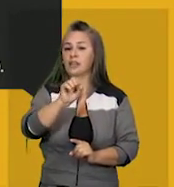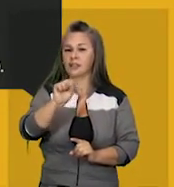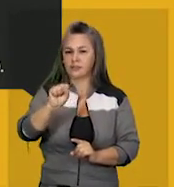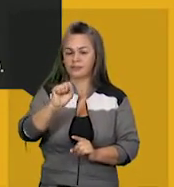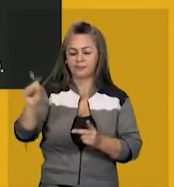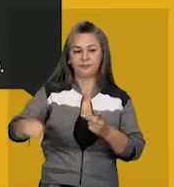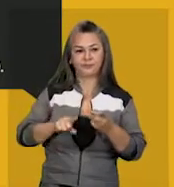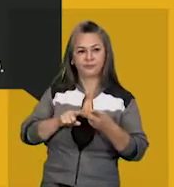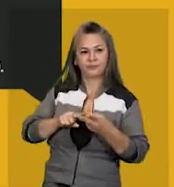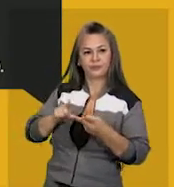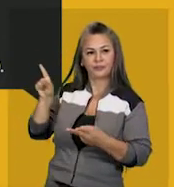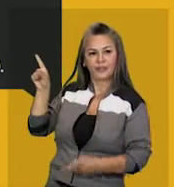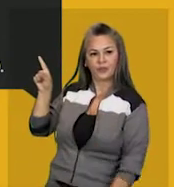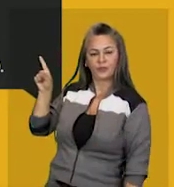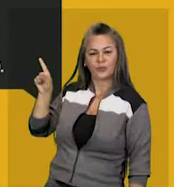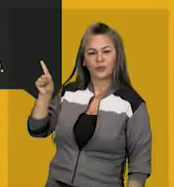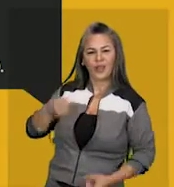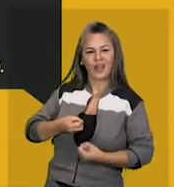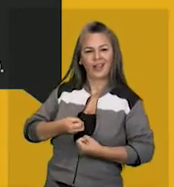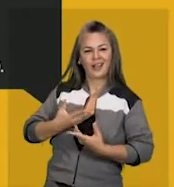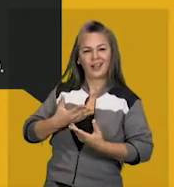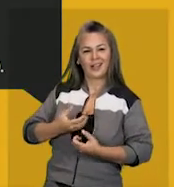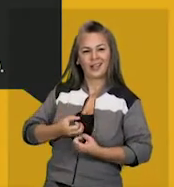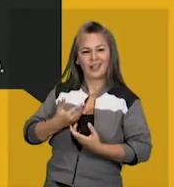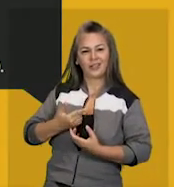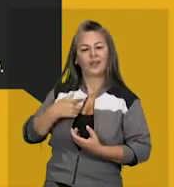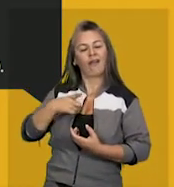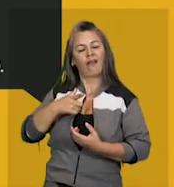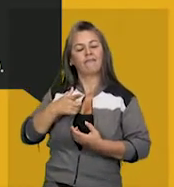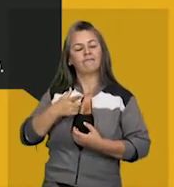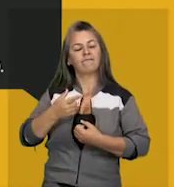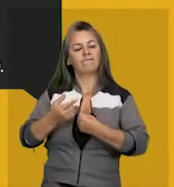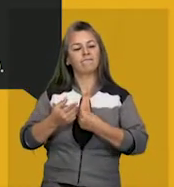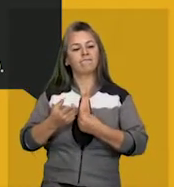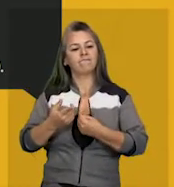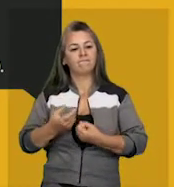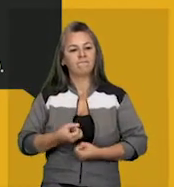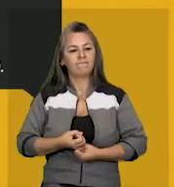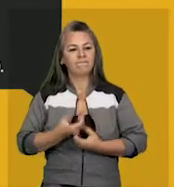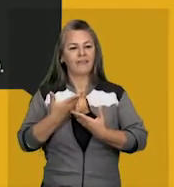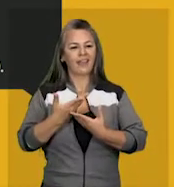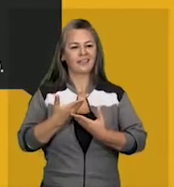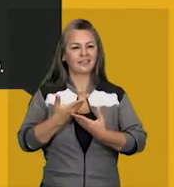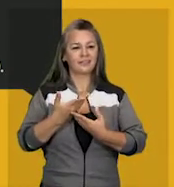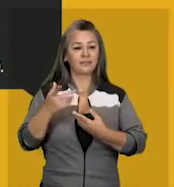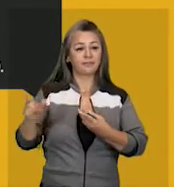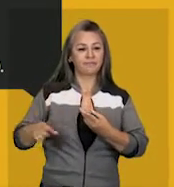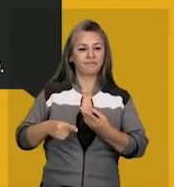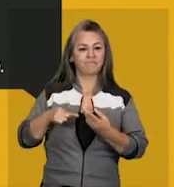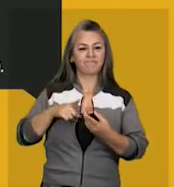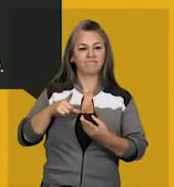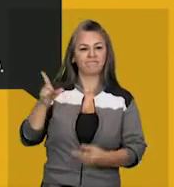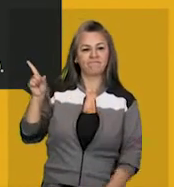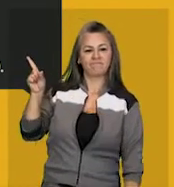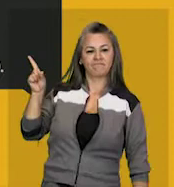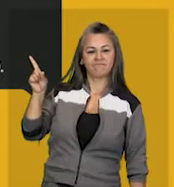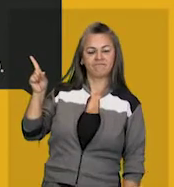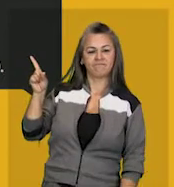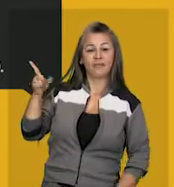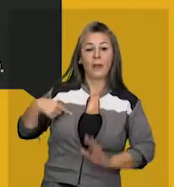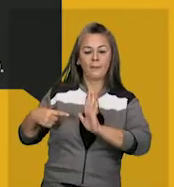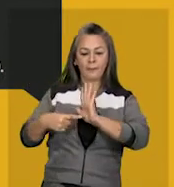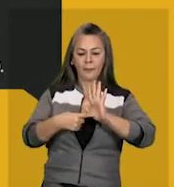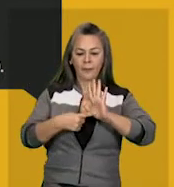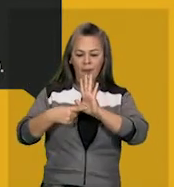né? Ali tem um eu lírico, aquele que vai expressar o sentimento e a emoção dele. Expressa o mundo interior, sentimentos